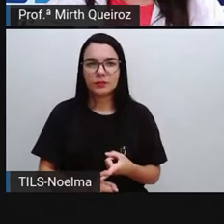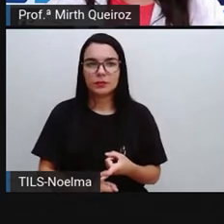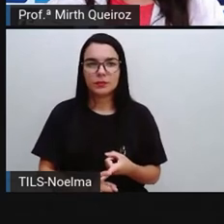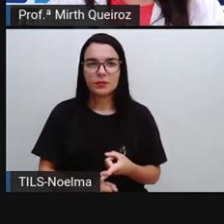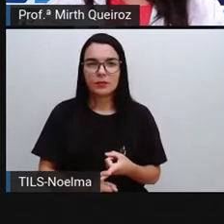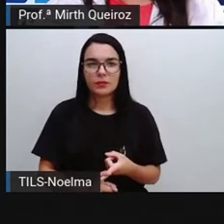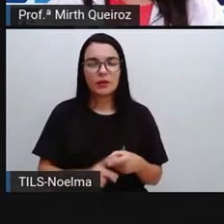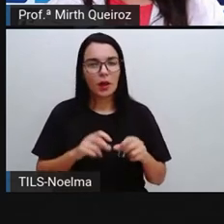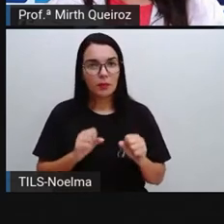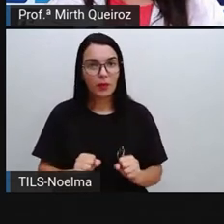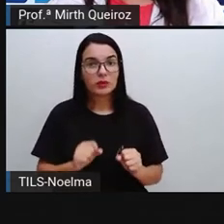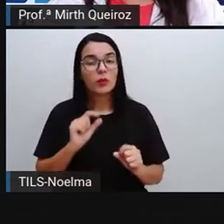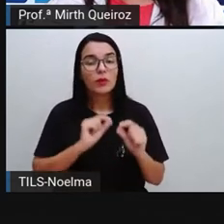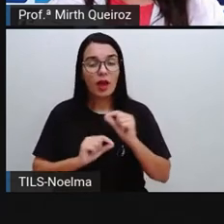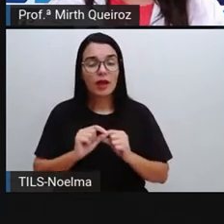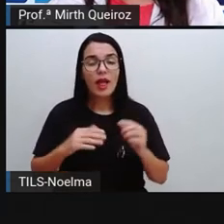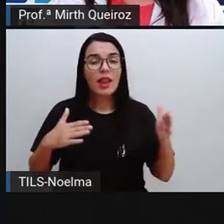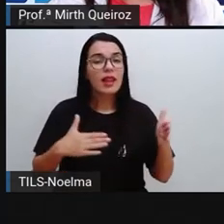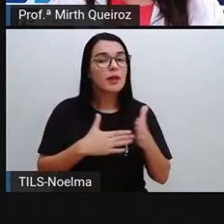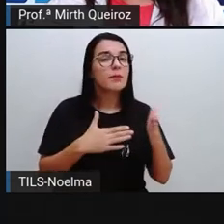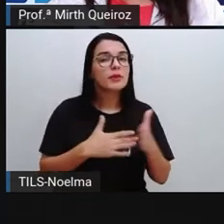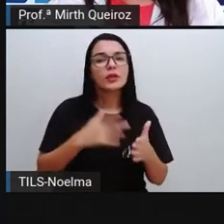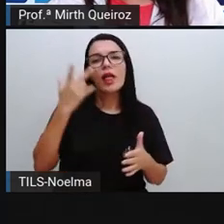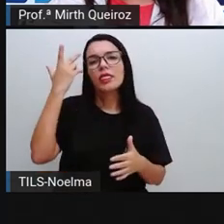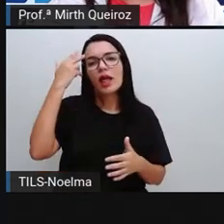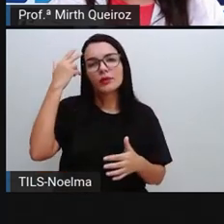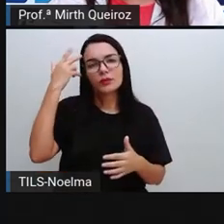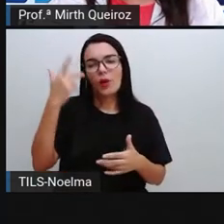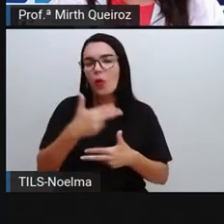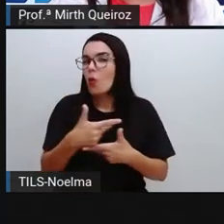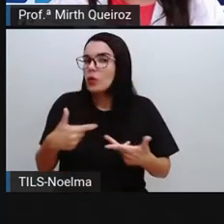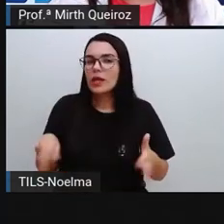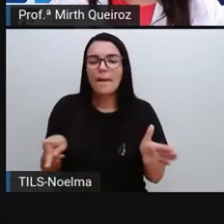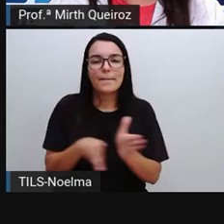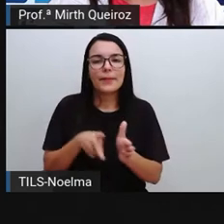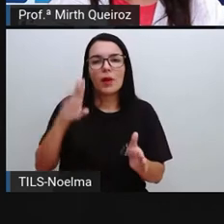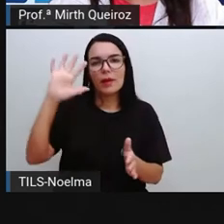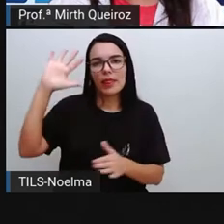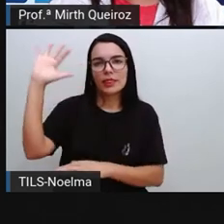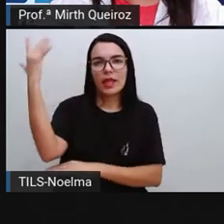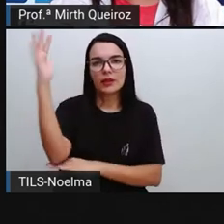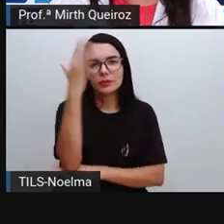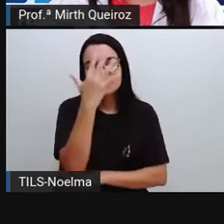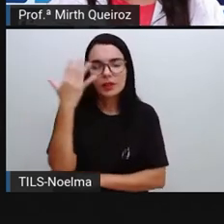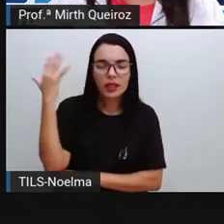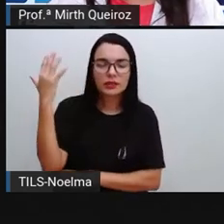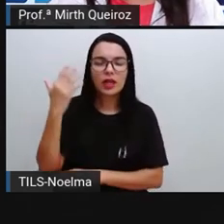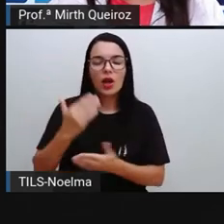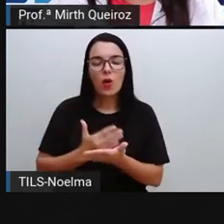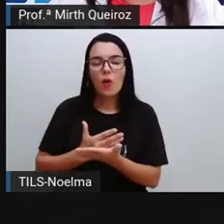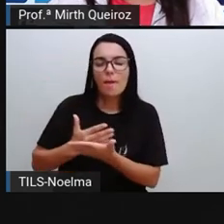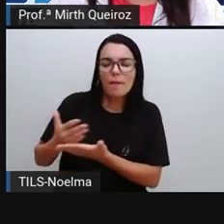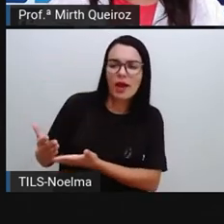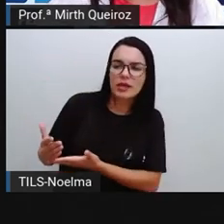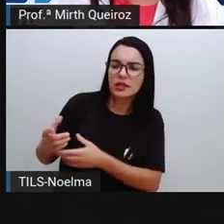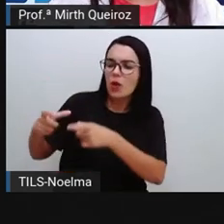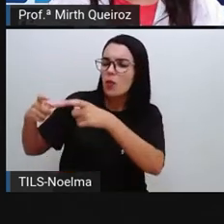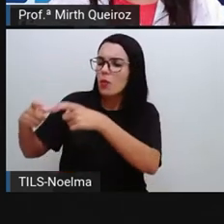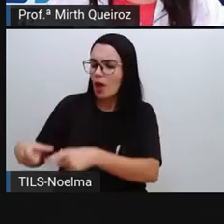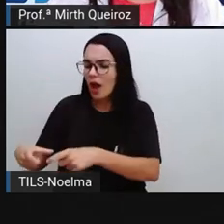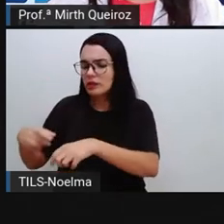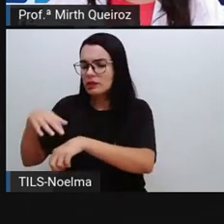Neste caso, são os limites naturais, né? Elementos da própria natureza que vai delimitar o início de um território, né? O começo de um